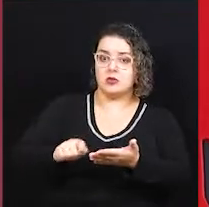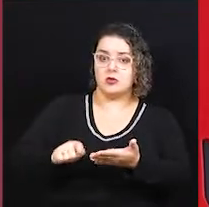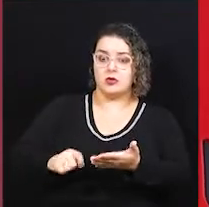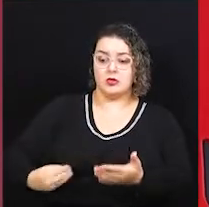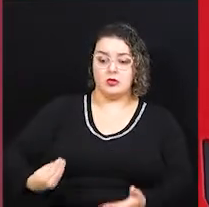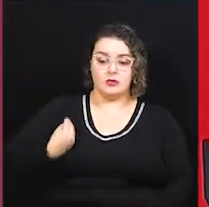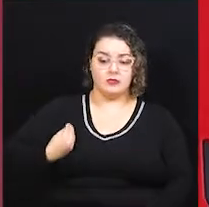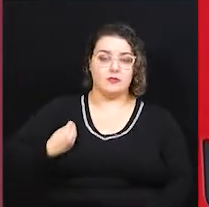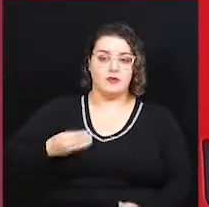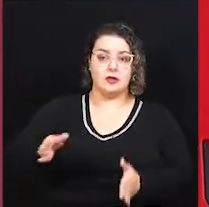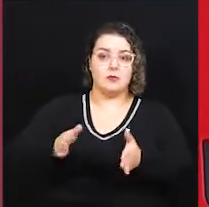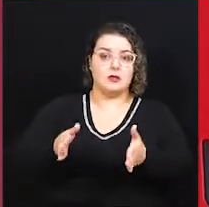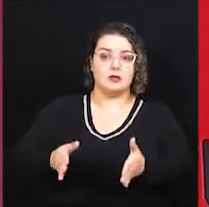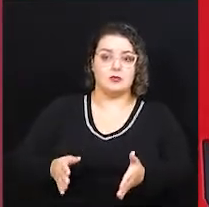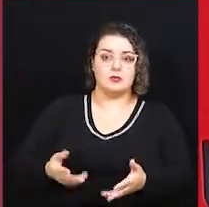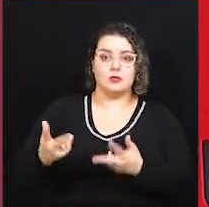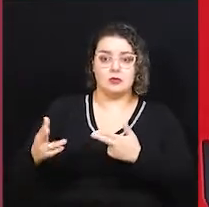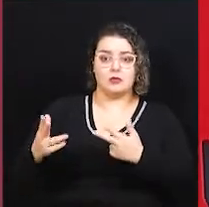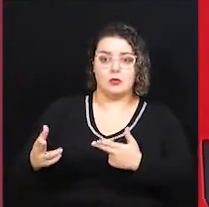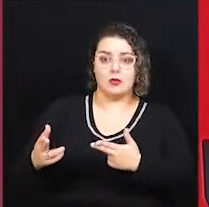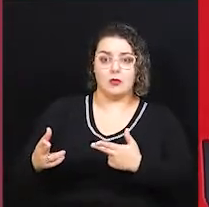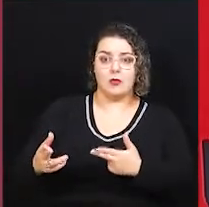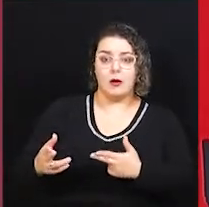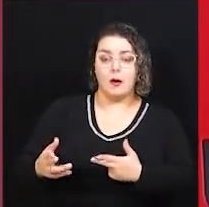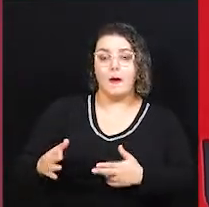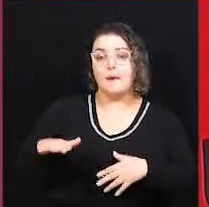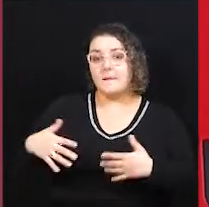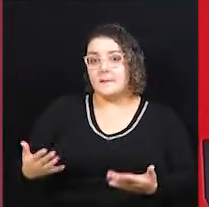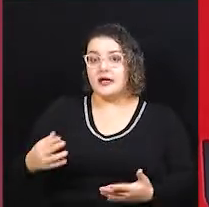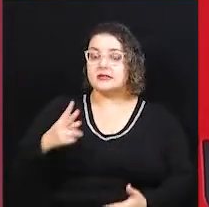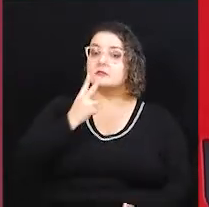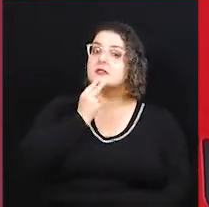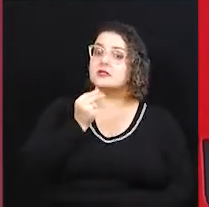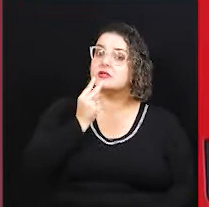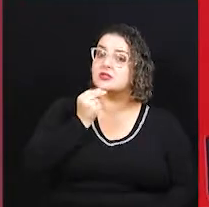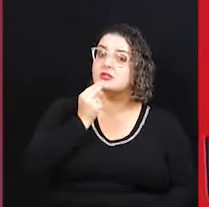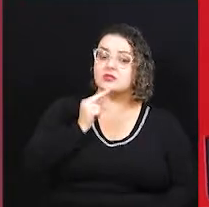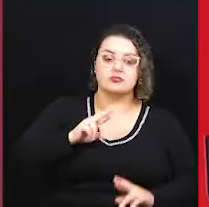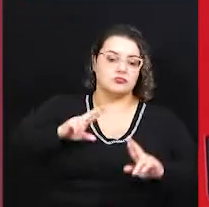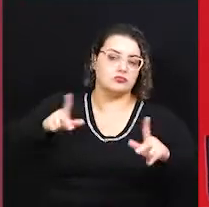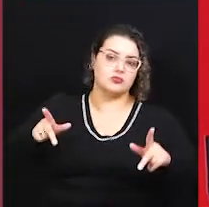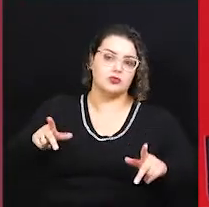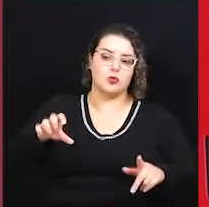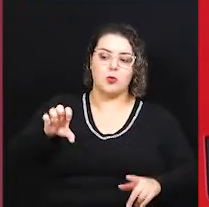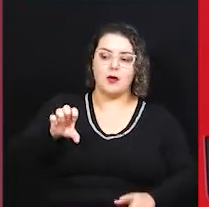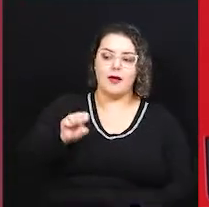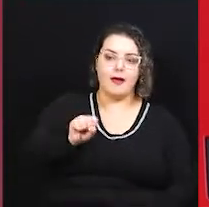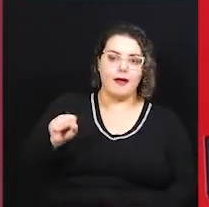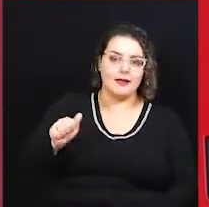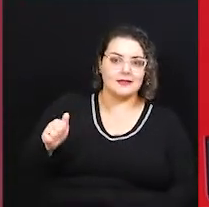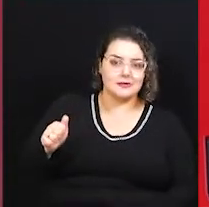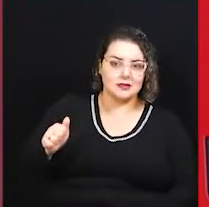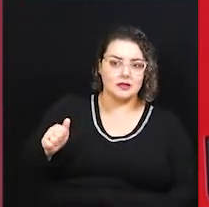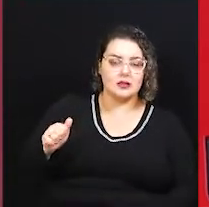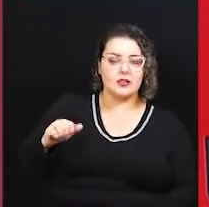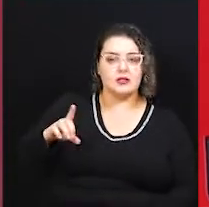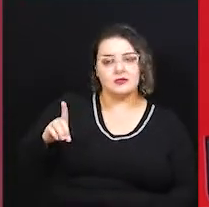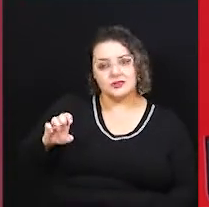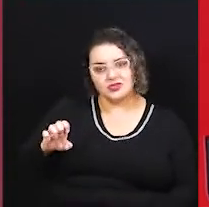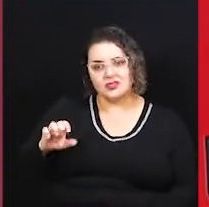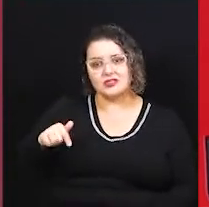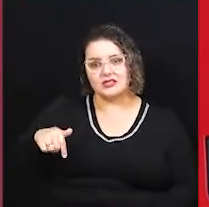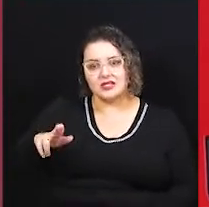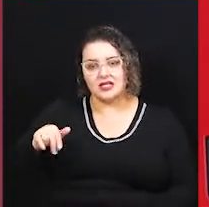conviveram na mesma época, mas o Machado de Assis tem uma característica diferente do Eça de Queiroz, apesar deles conviverem em